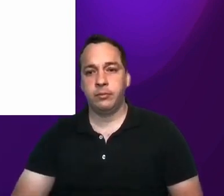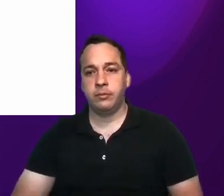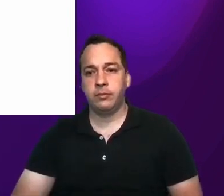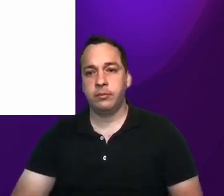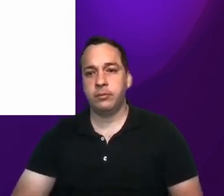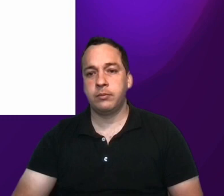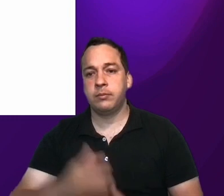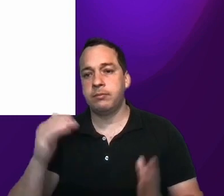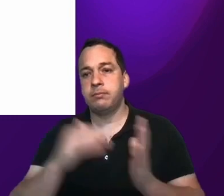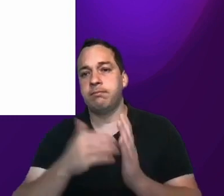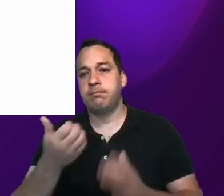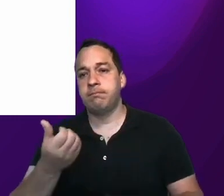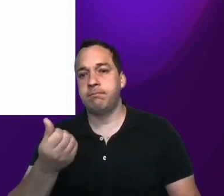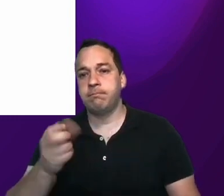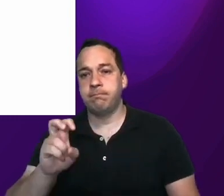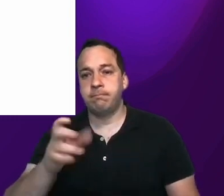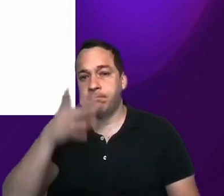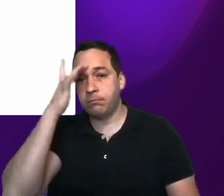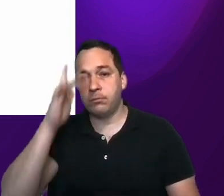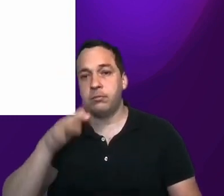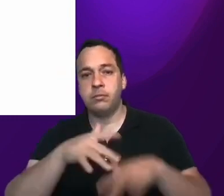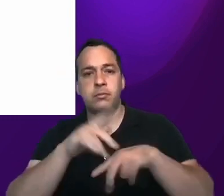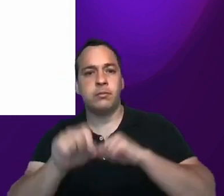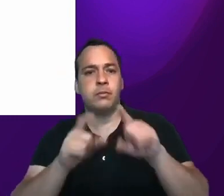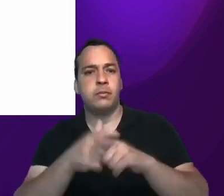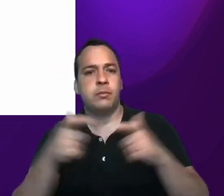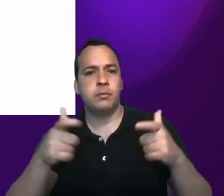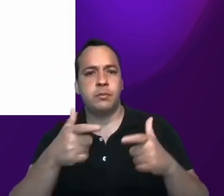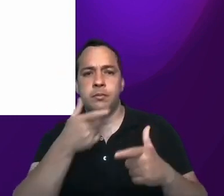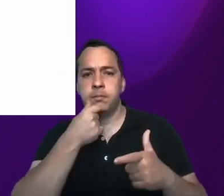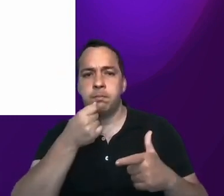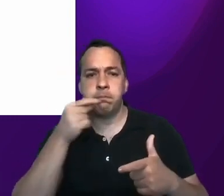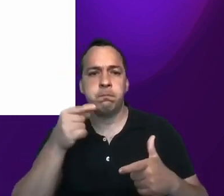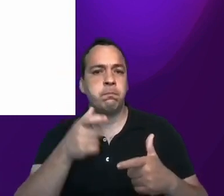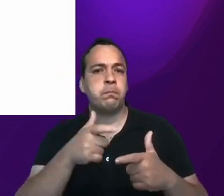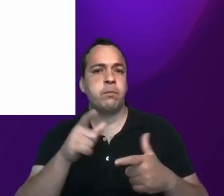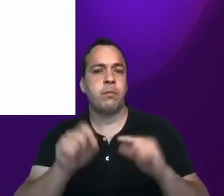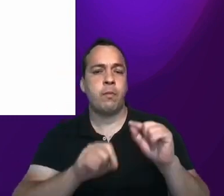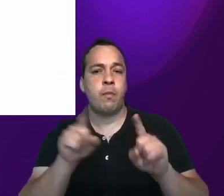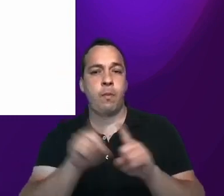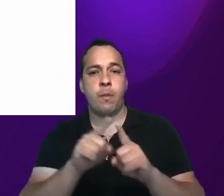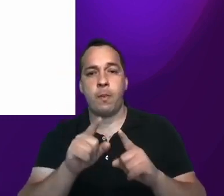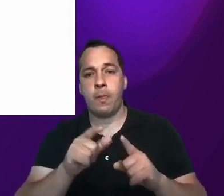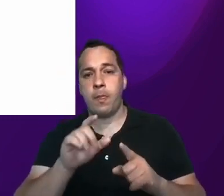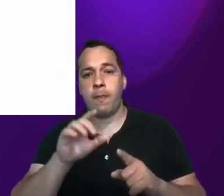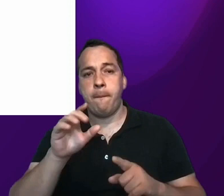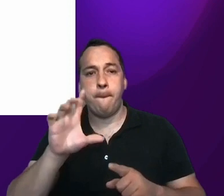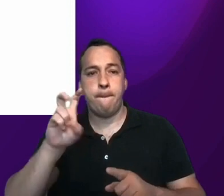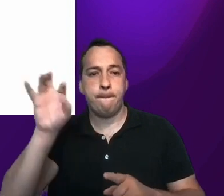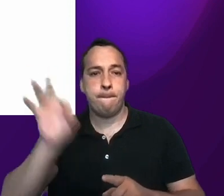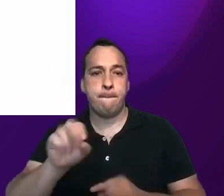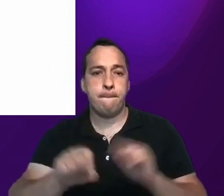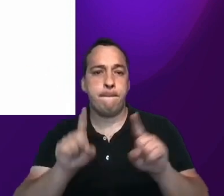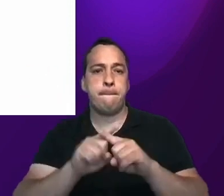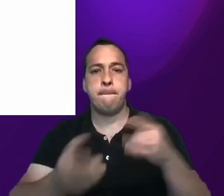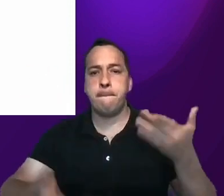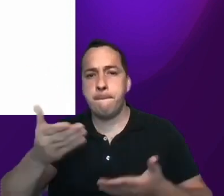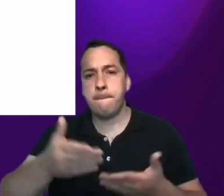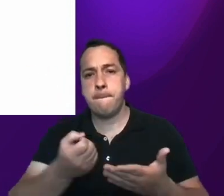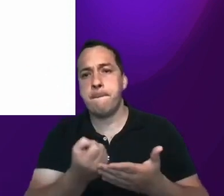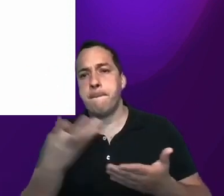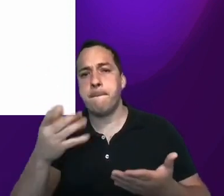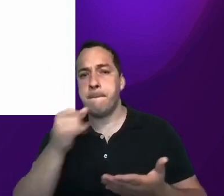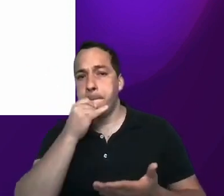65 pacientes, maioria do sexo masculino, metade com IRA, peso e algumas